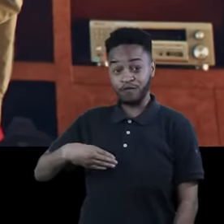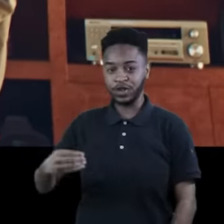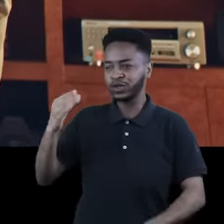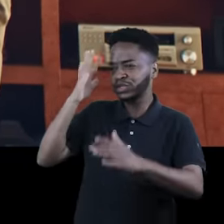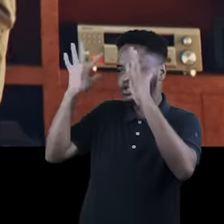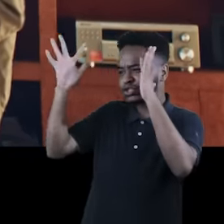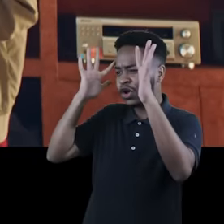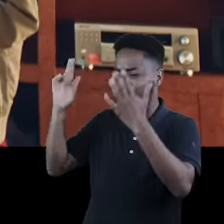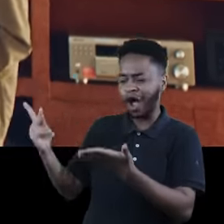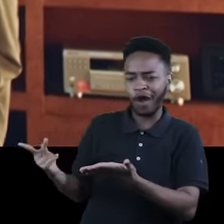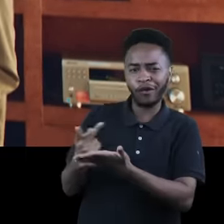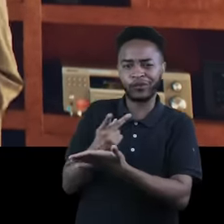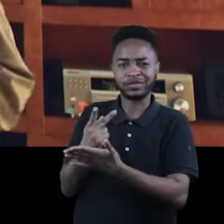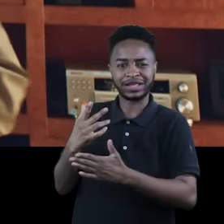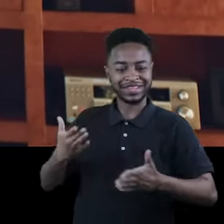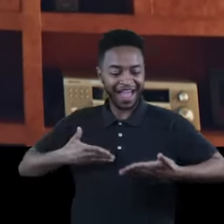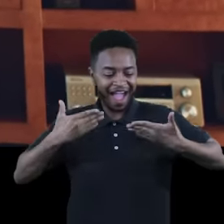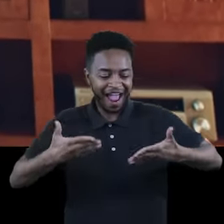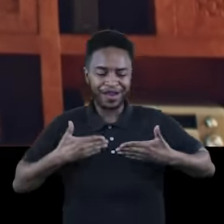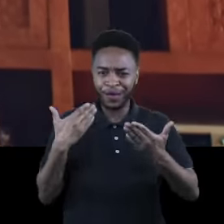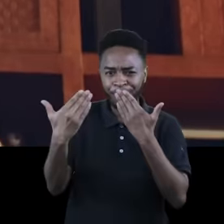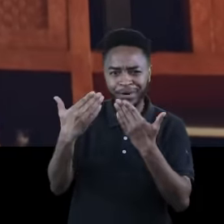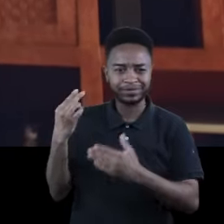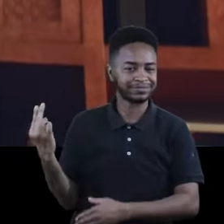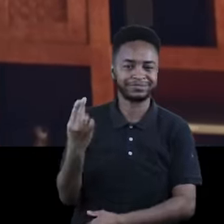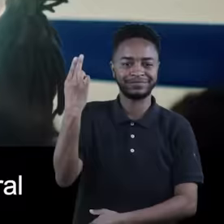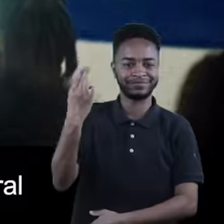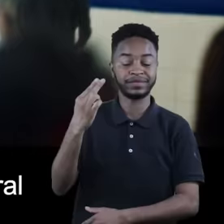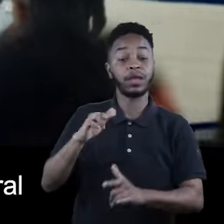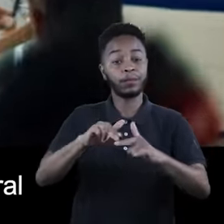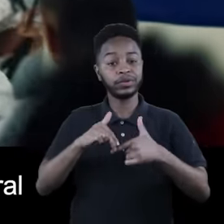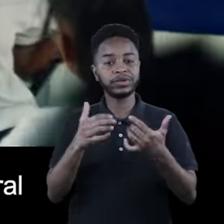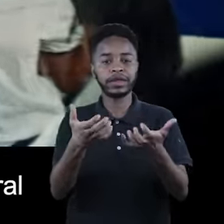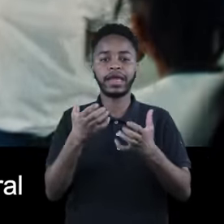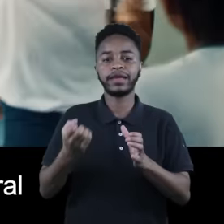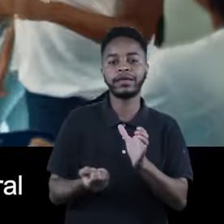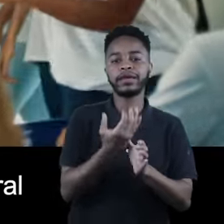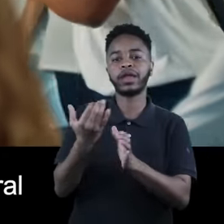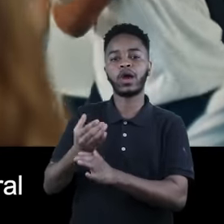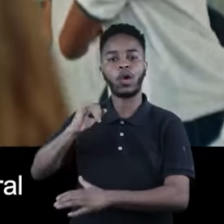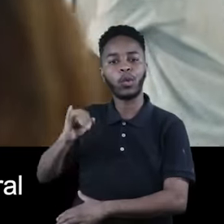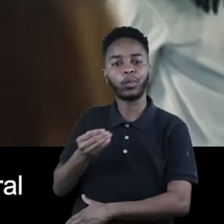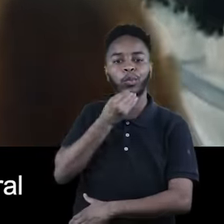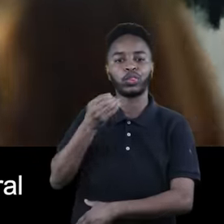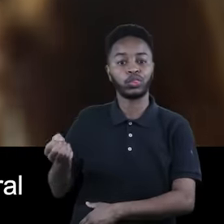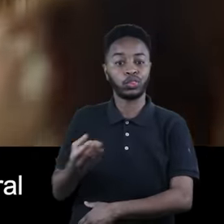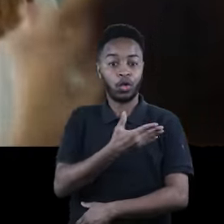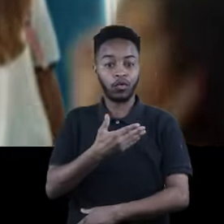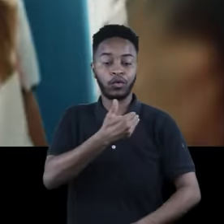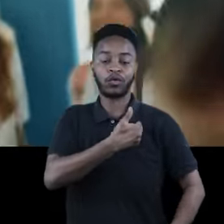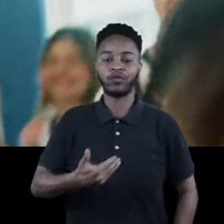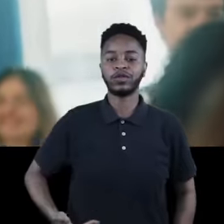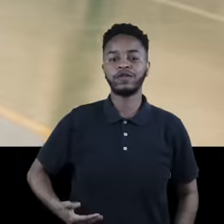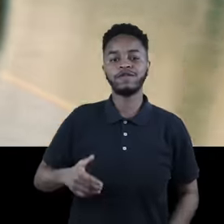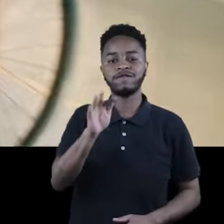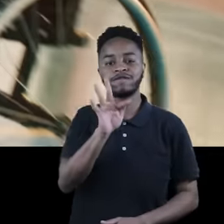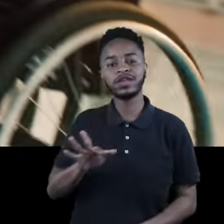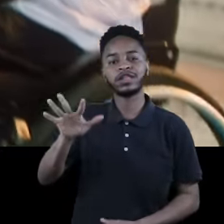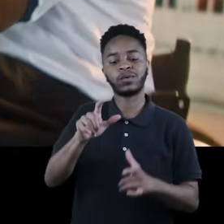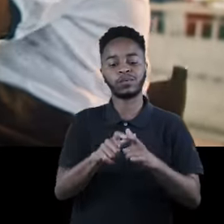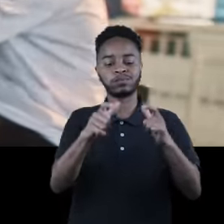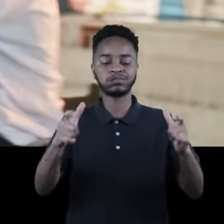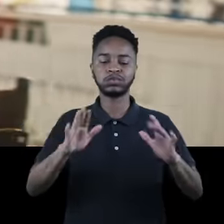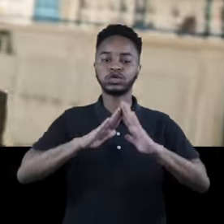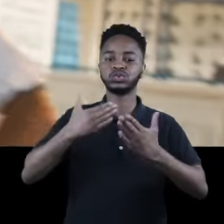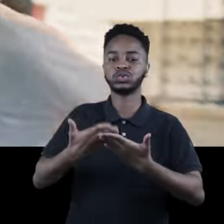tem alegria maior do que ver os filhos realizando sonhos? É para criar oportunidades que o governo federal ampliou as escolas